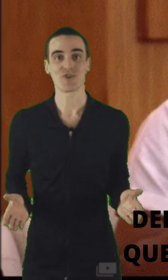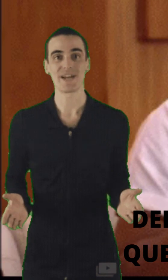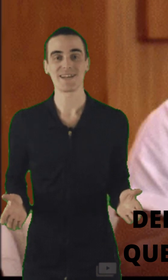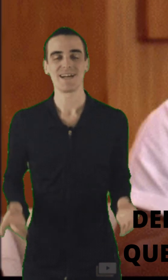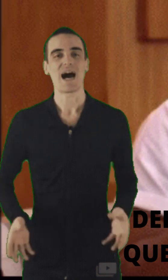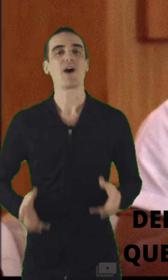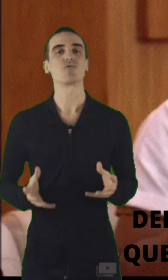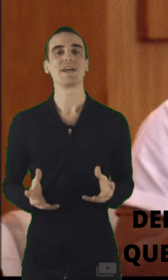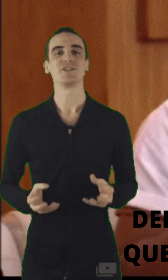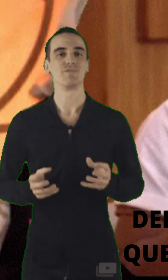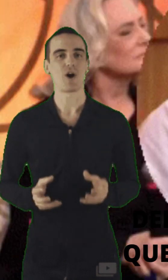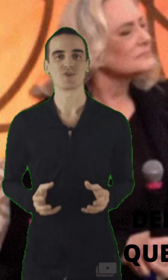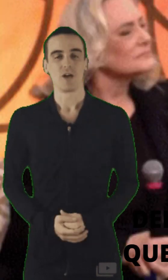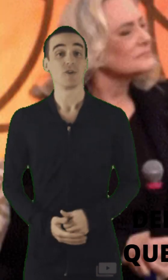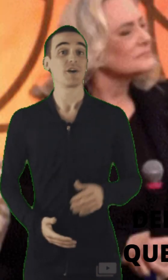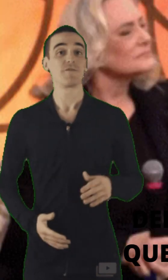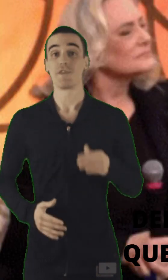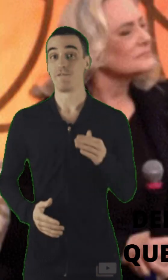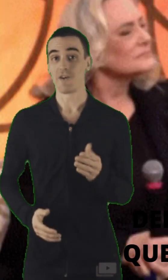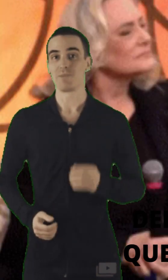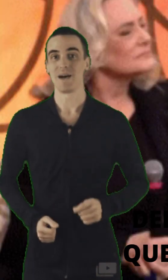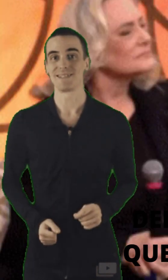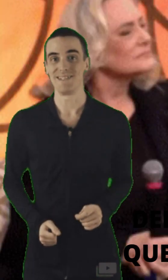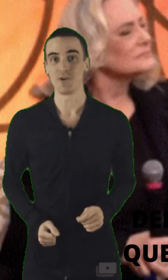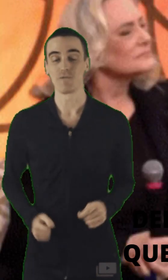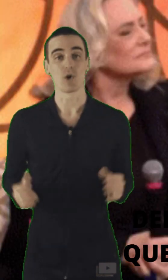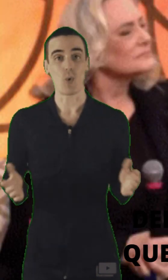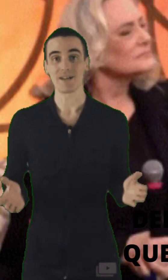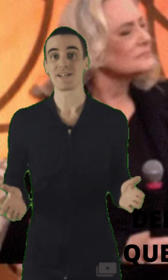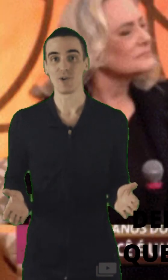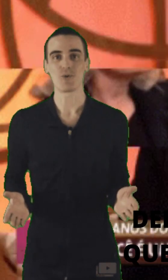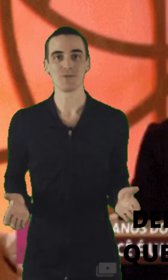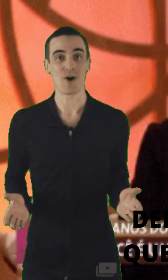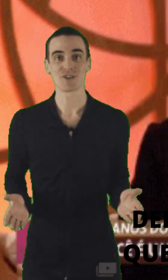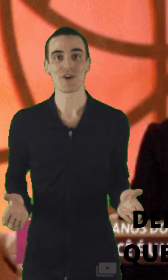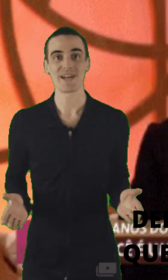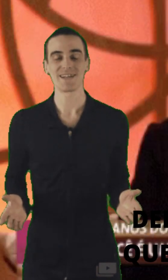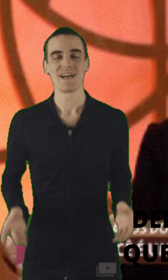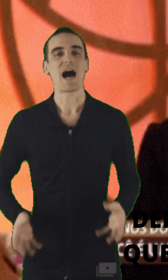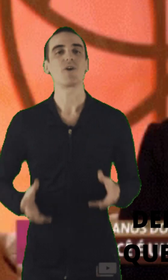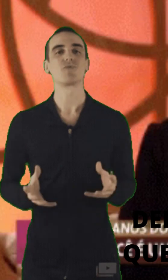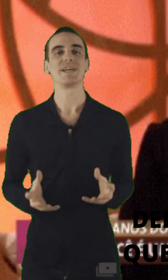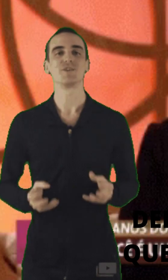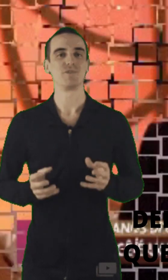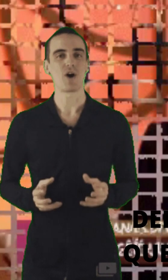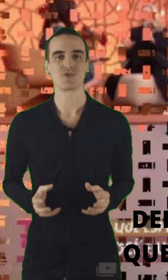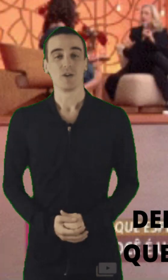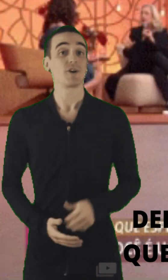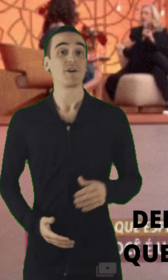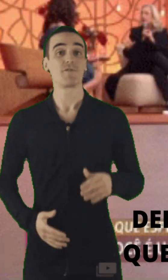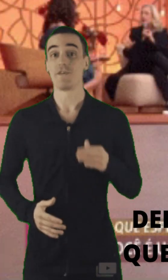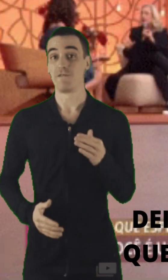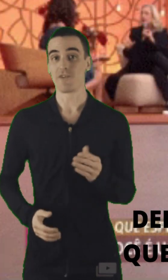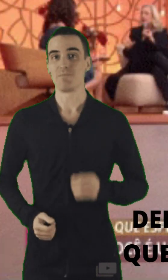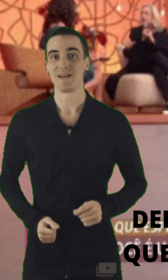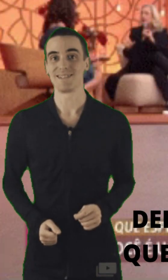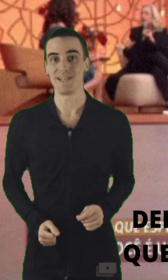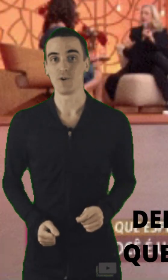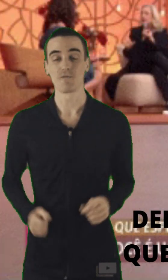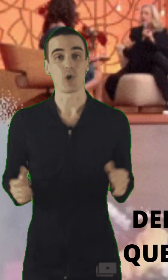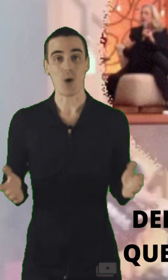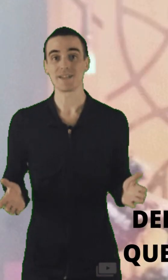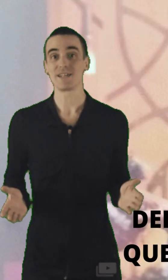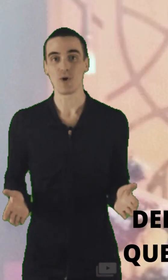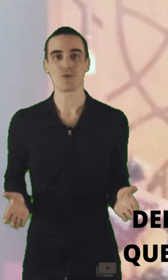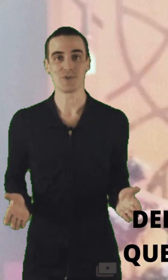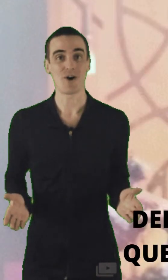no momento em uma grande ascensão. Ela abriu seu coração e confessou que cria expectativas muito altas para tudo que